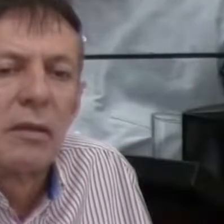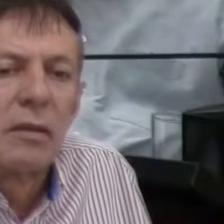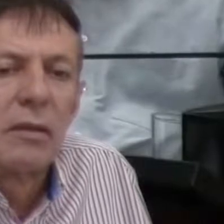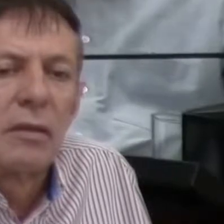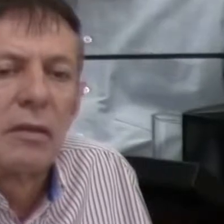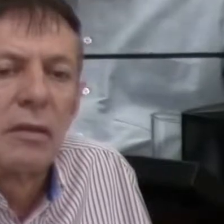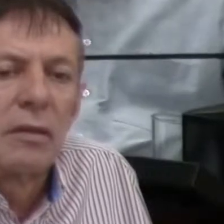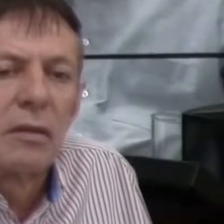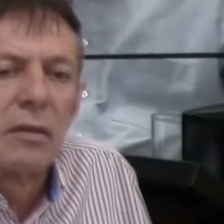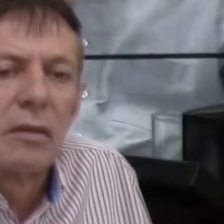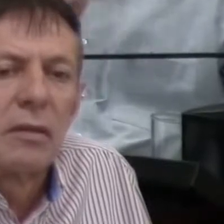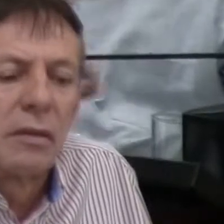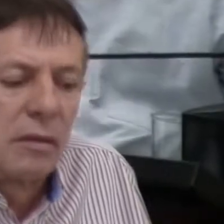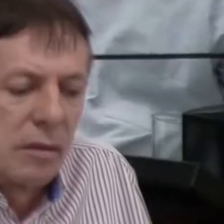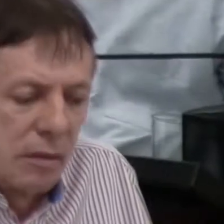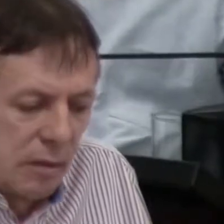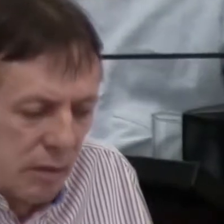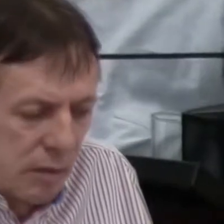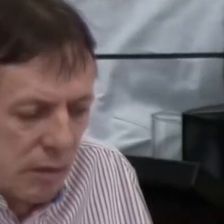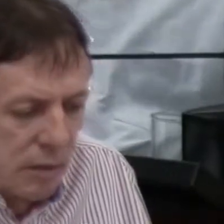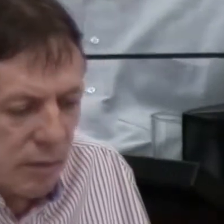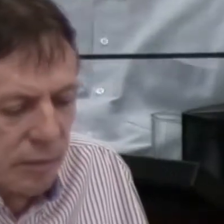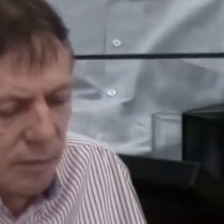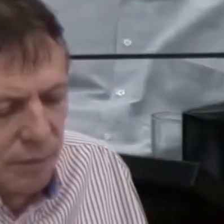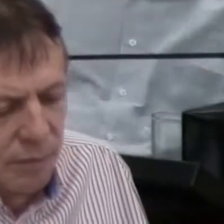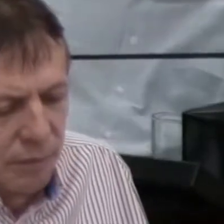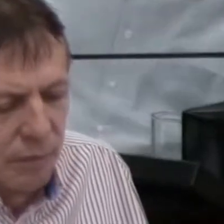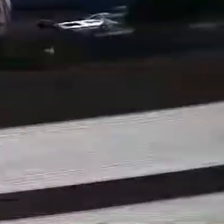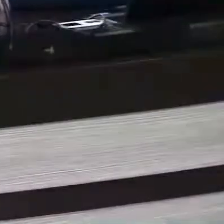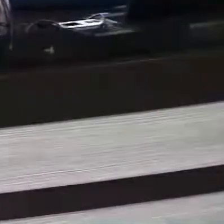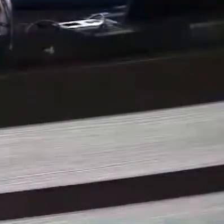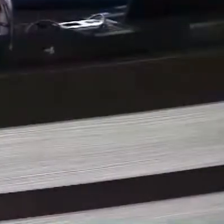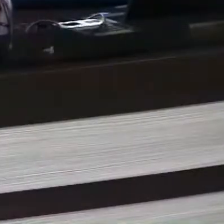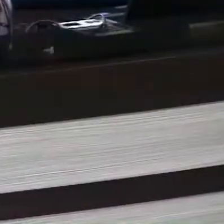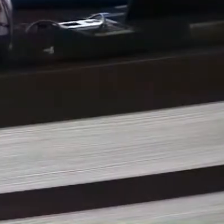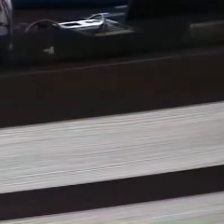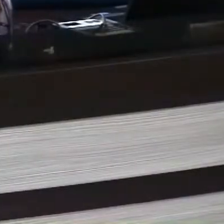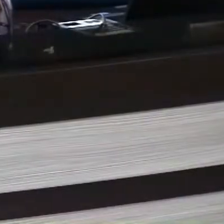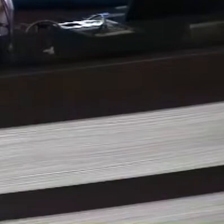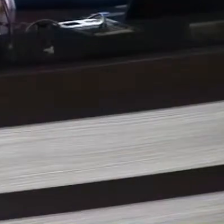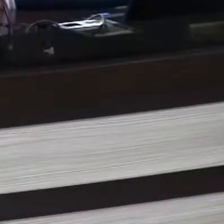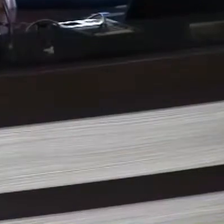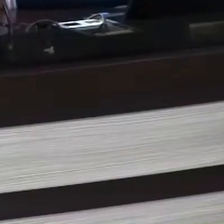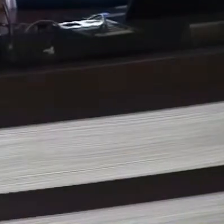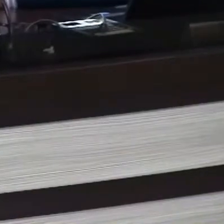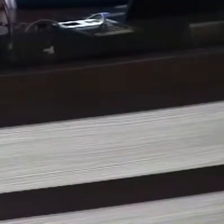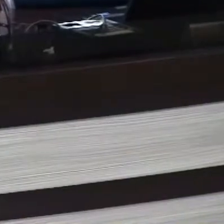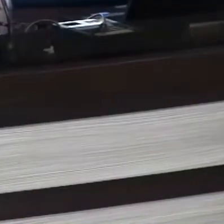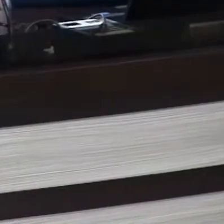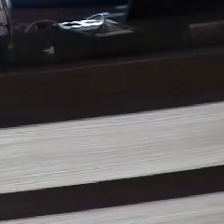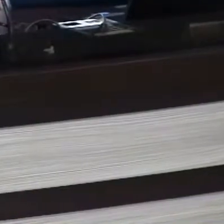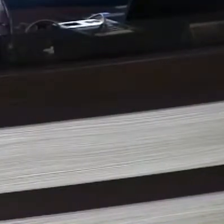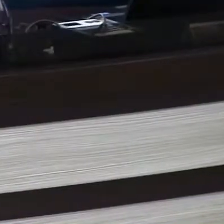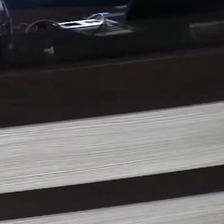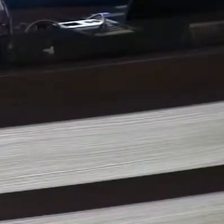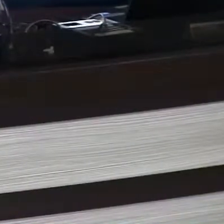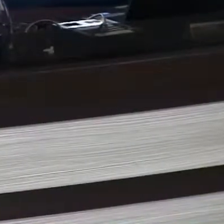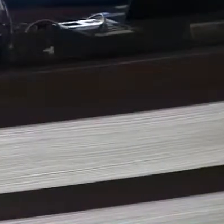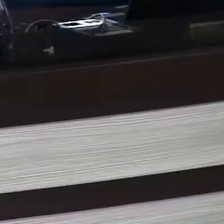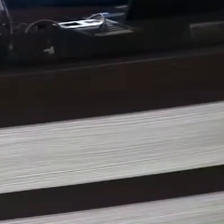voto favorável a todos os vereadores. Mais algum vereador deseja discutir o projeto? Eu gostaria,